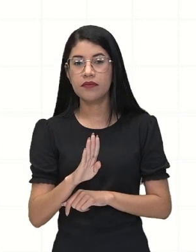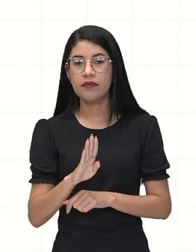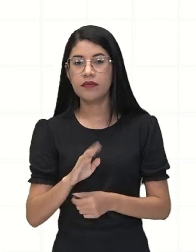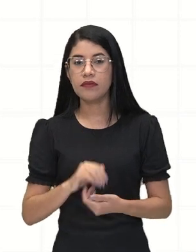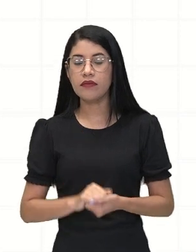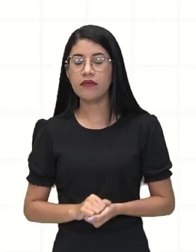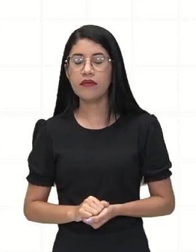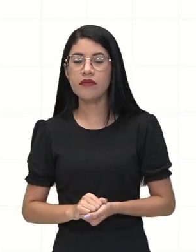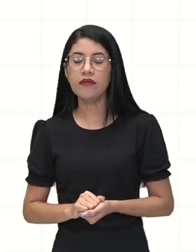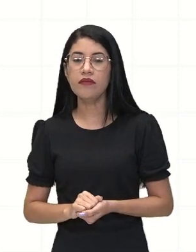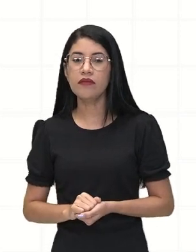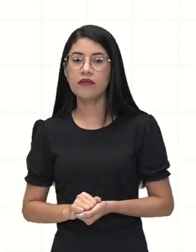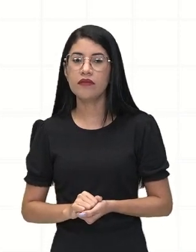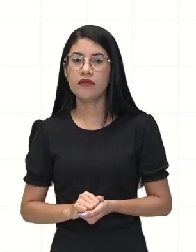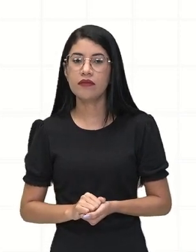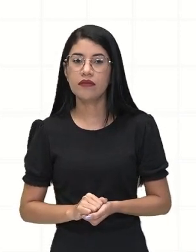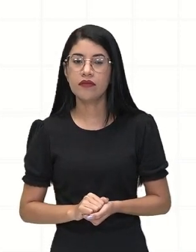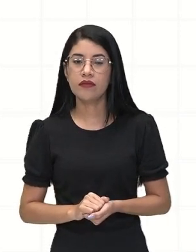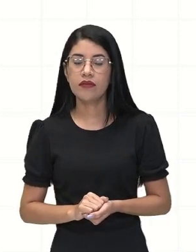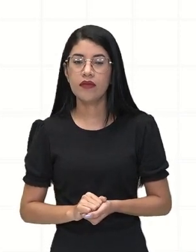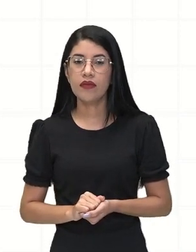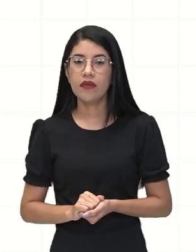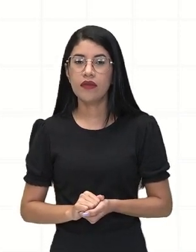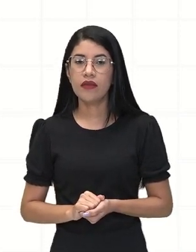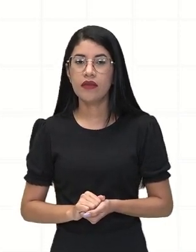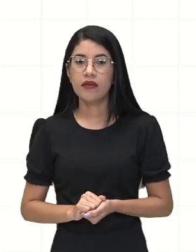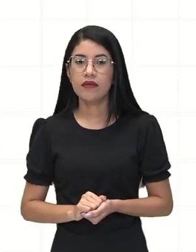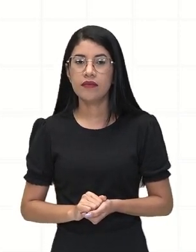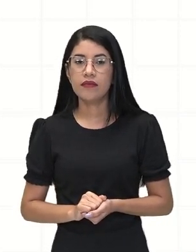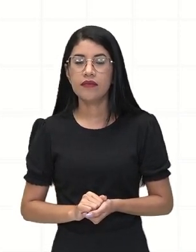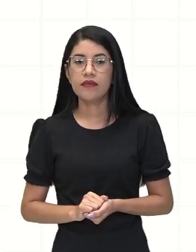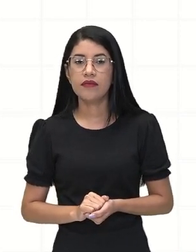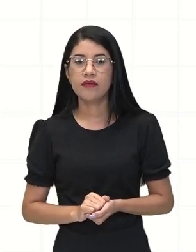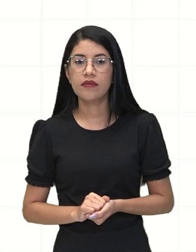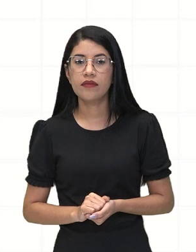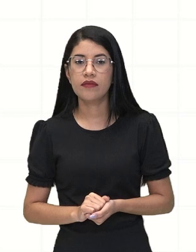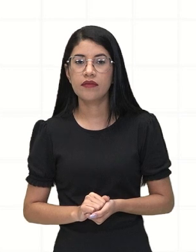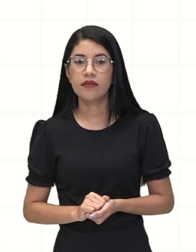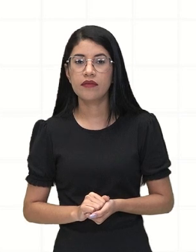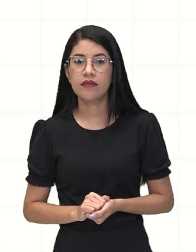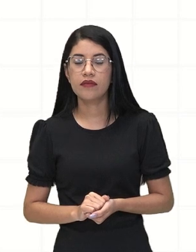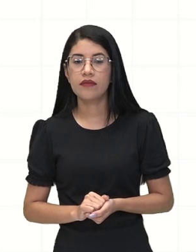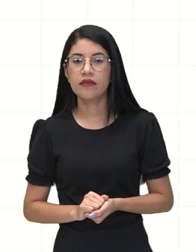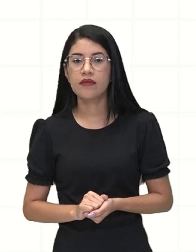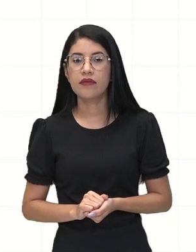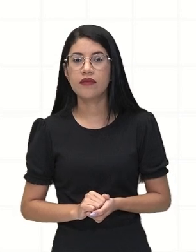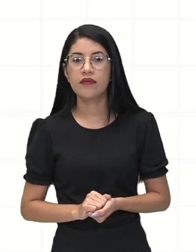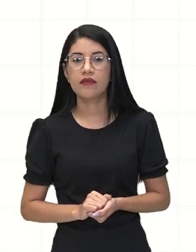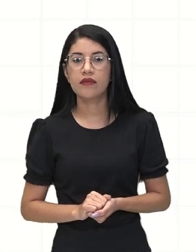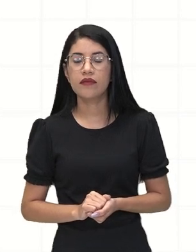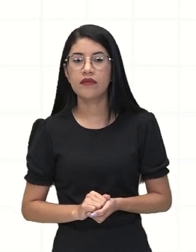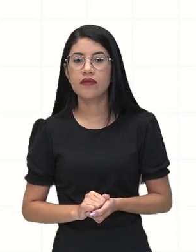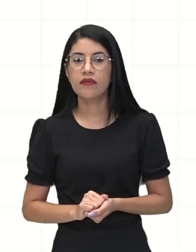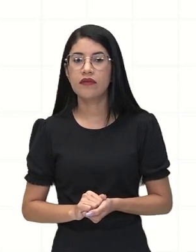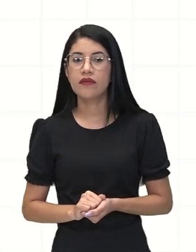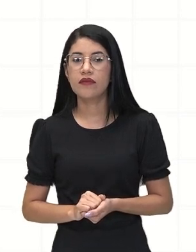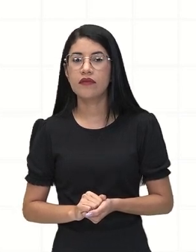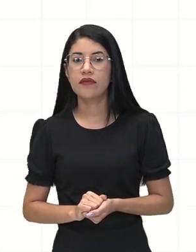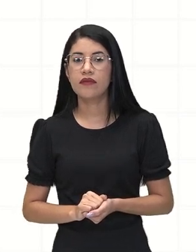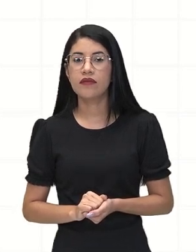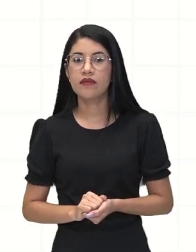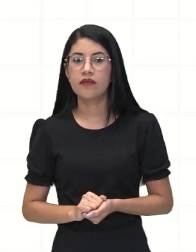X, AX por X. Sobra quem, ó? Se eu simplificar esse X com o X que já está aqui fora, sobrou o